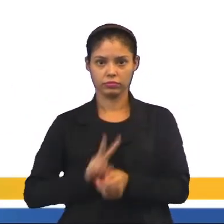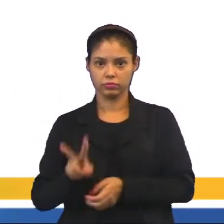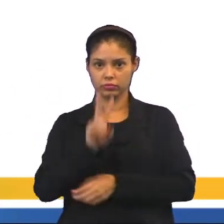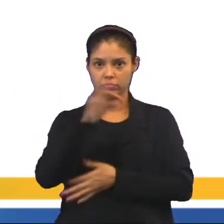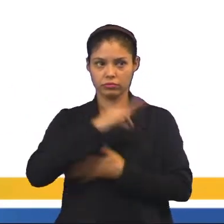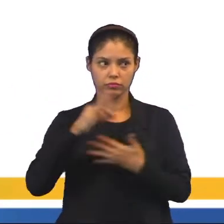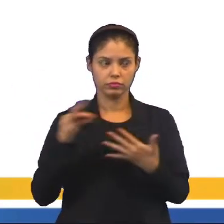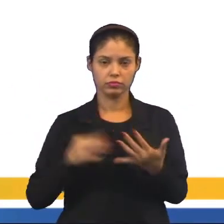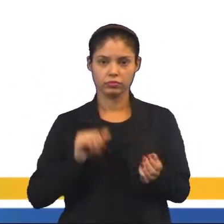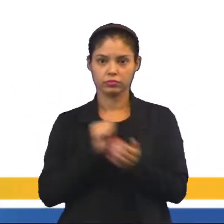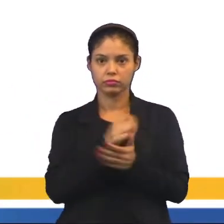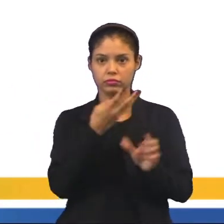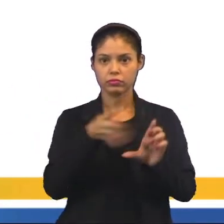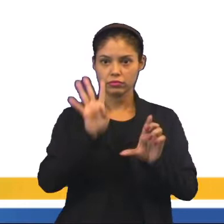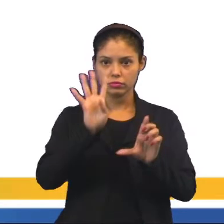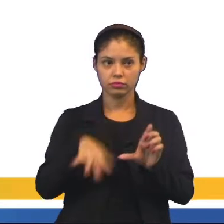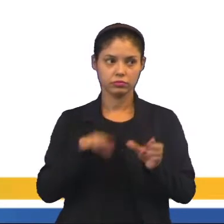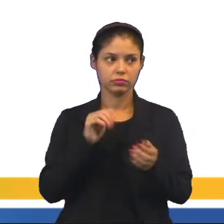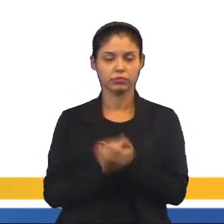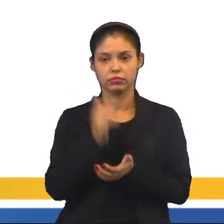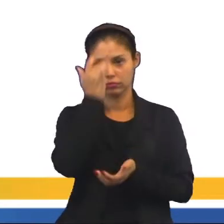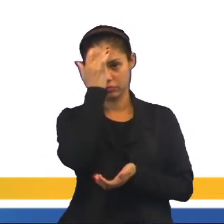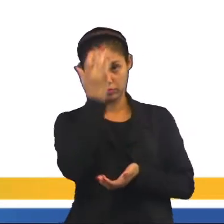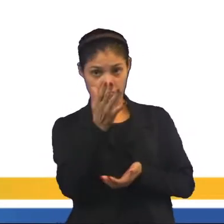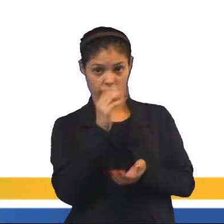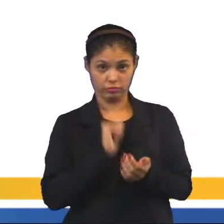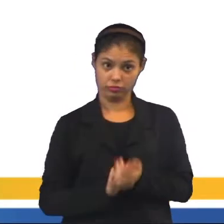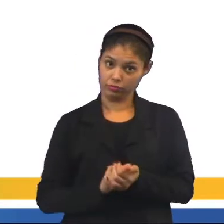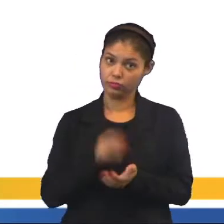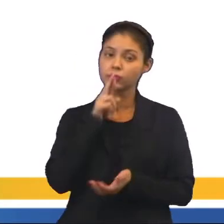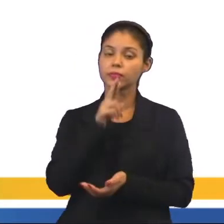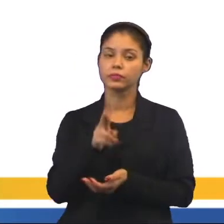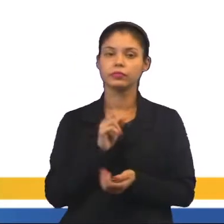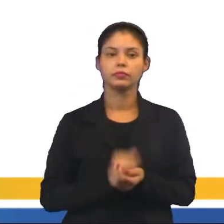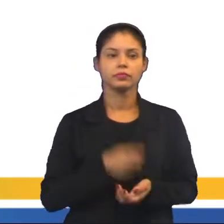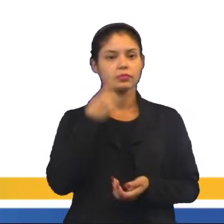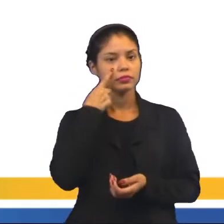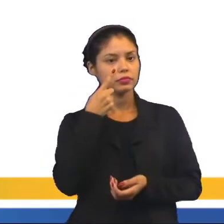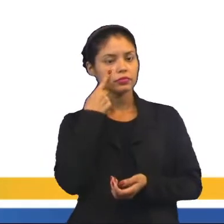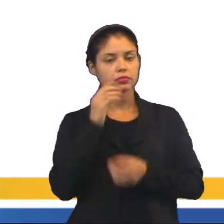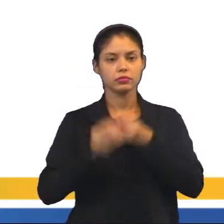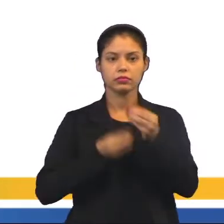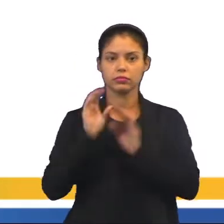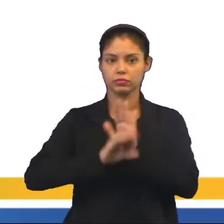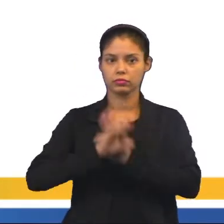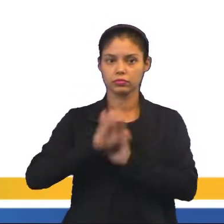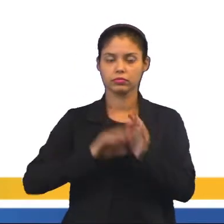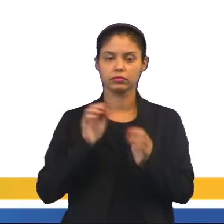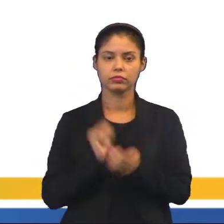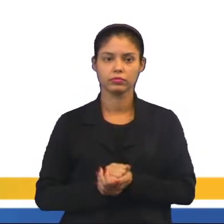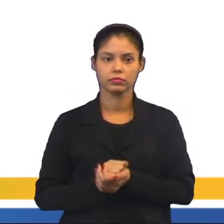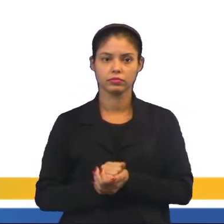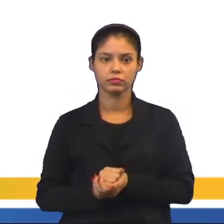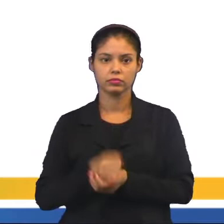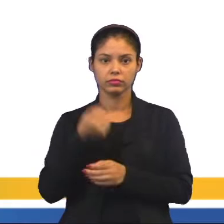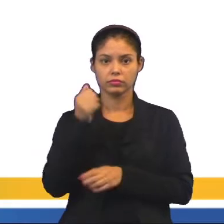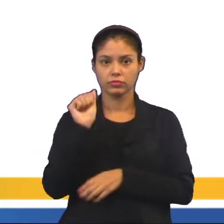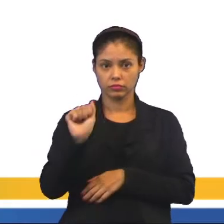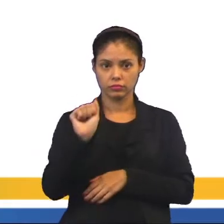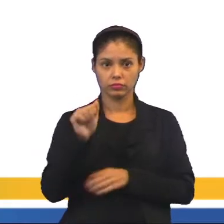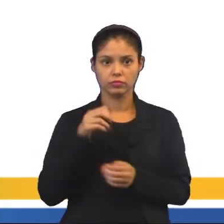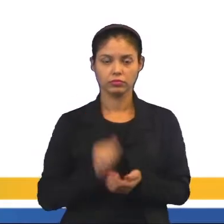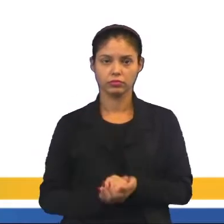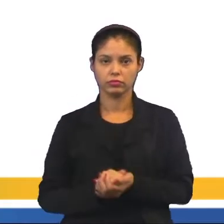dos elementos de uma matriz quadrada, facilitando os cálculos. Vejamos seu conceito. Seja